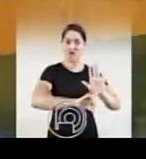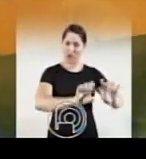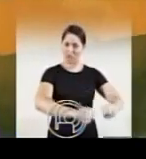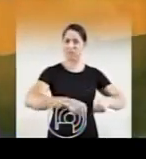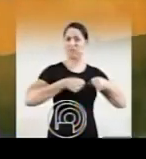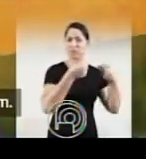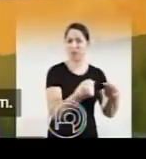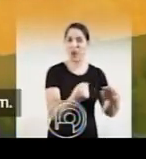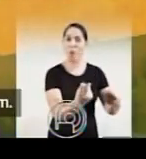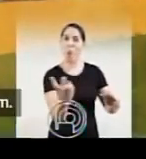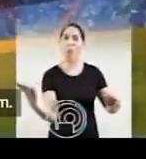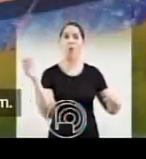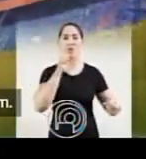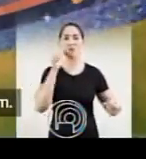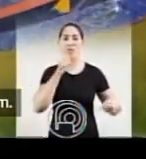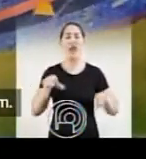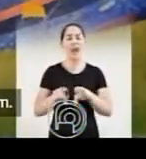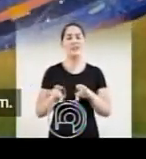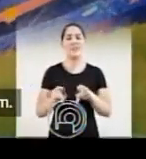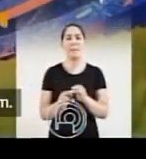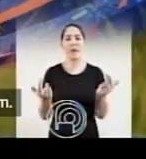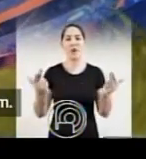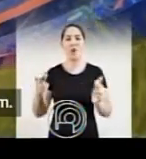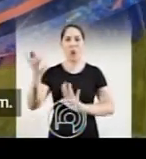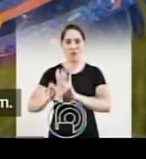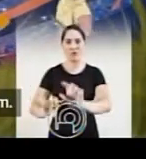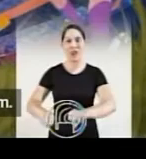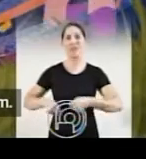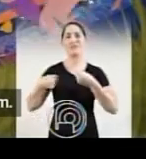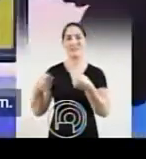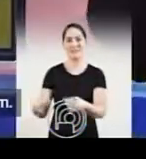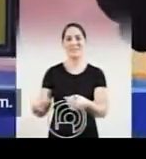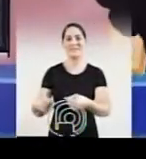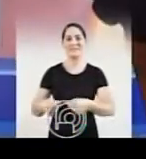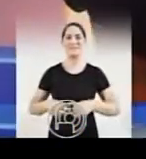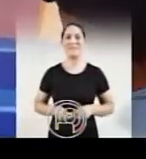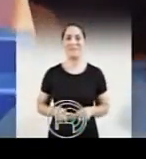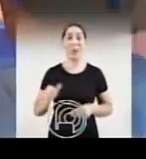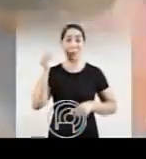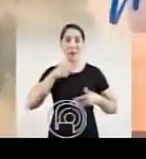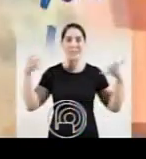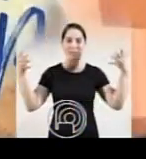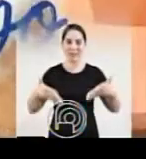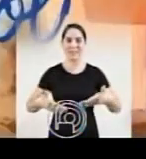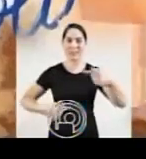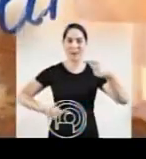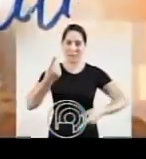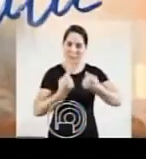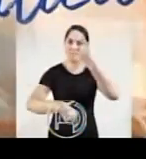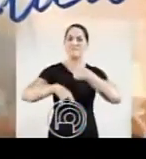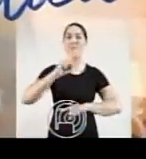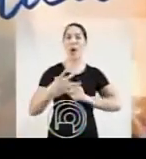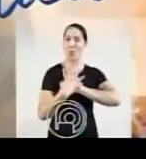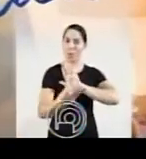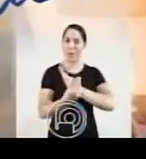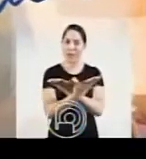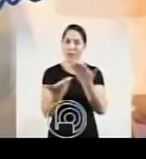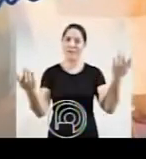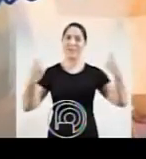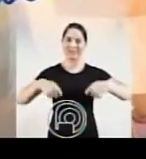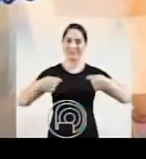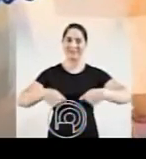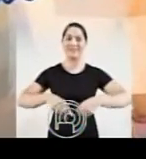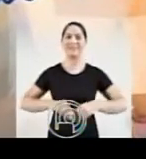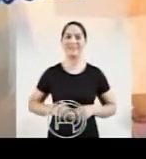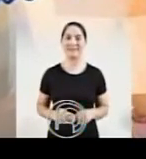mulher defende seus direitos, incentiva outras a defenderem também. Mulheres na política, seja o exemplo que nós